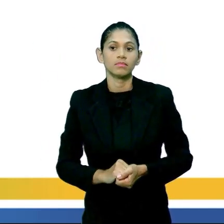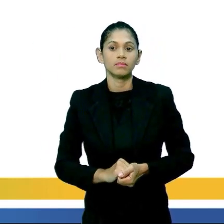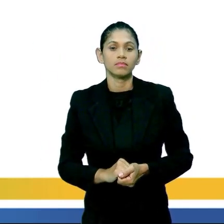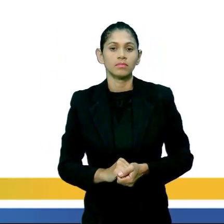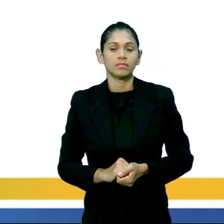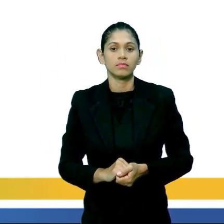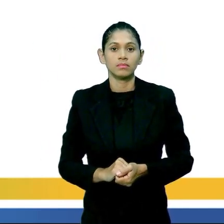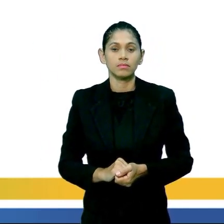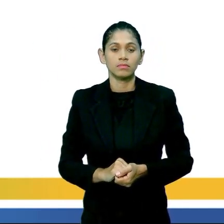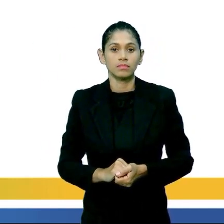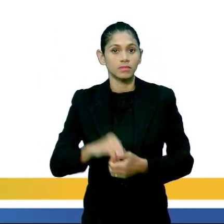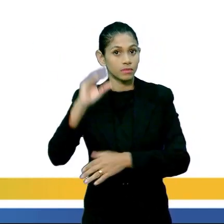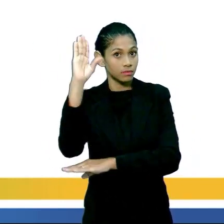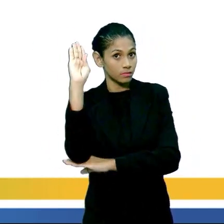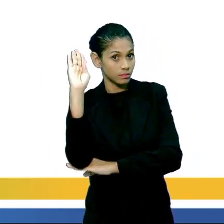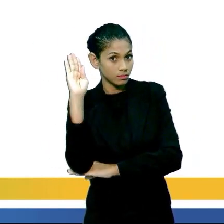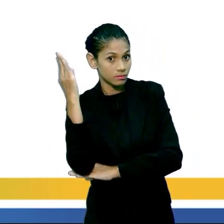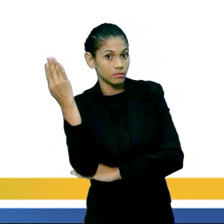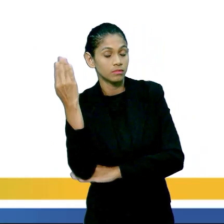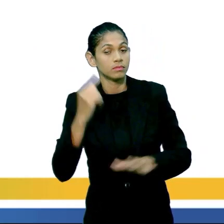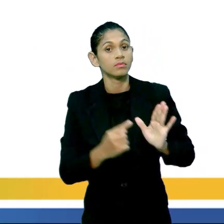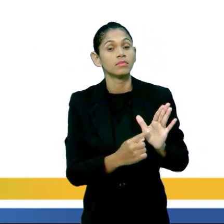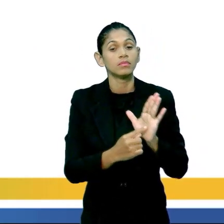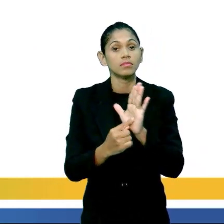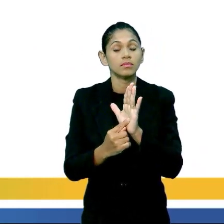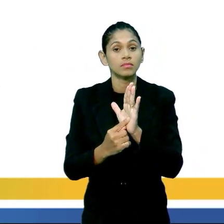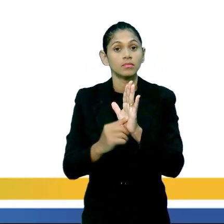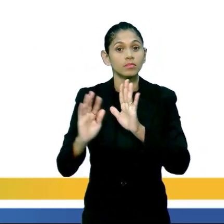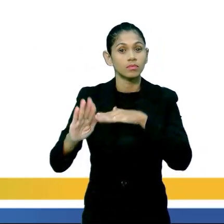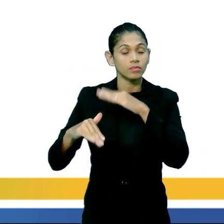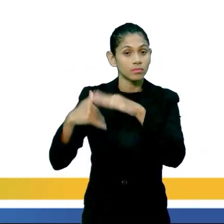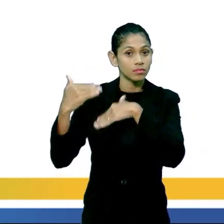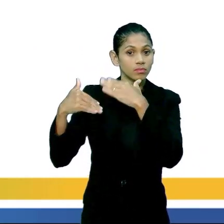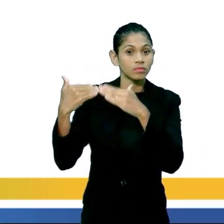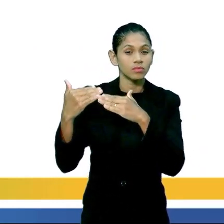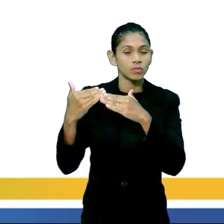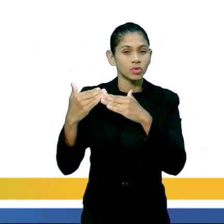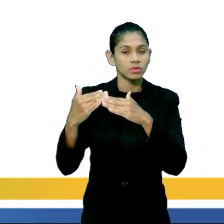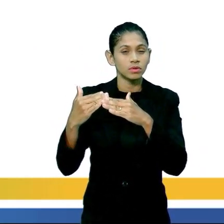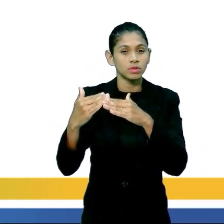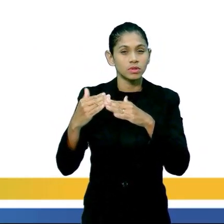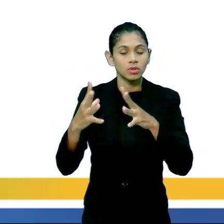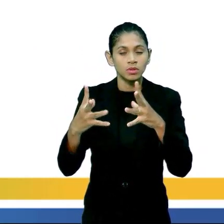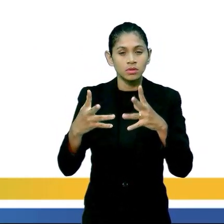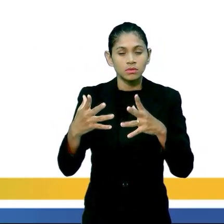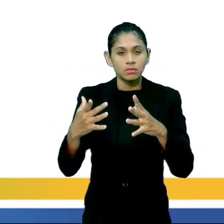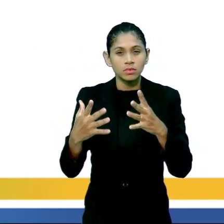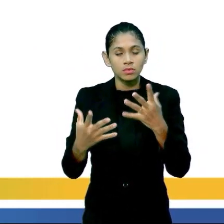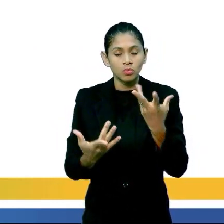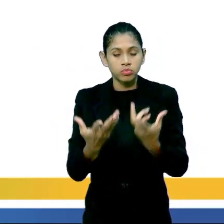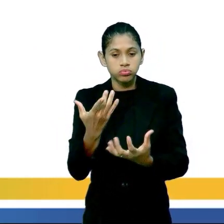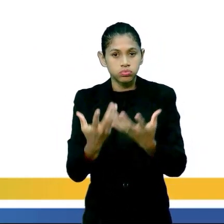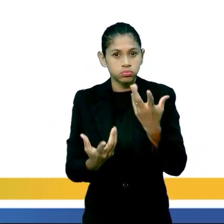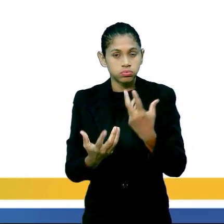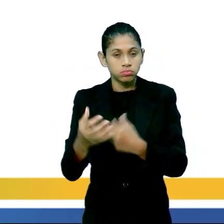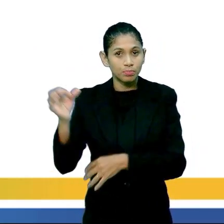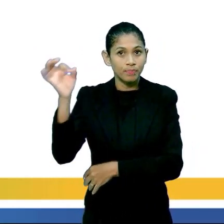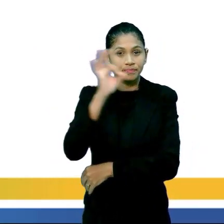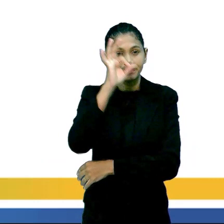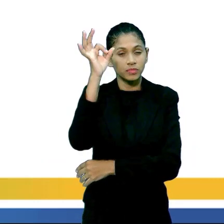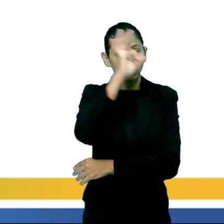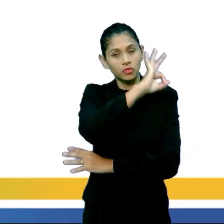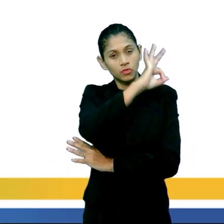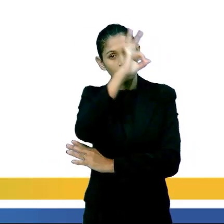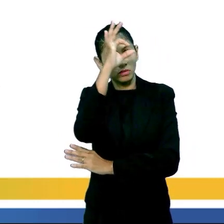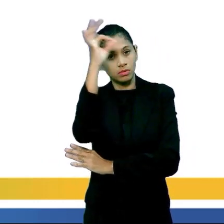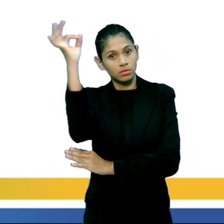O qual pau se mostra, claro, ser produzido na quentura do sol e criado com a influência de seus